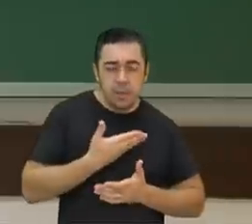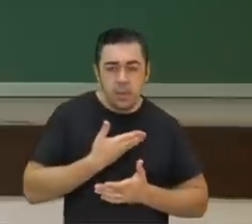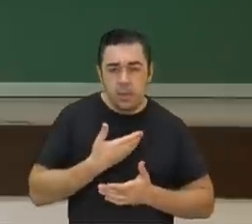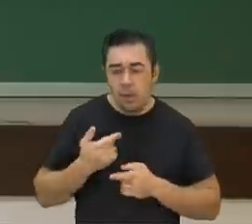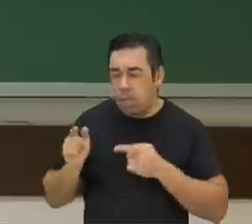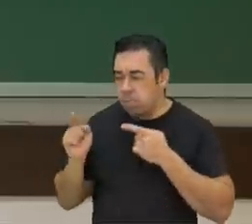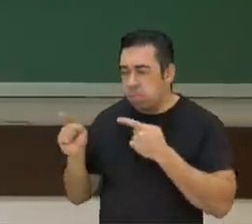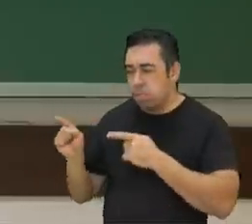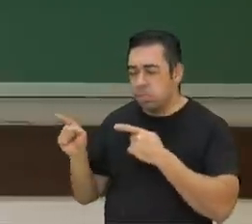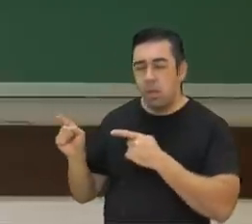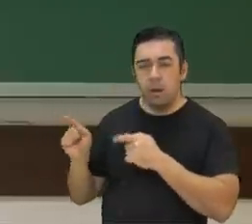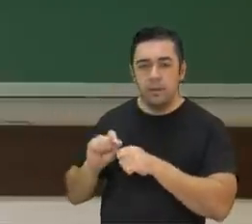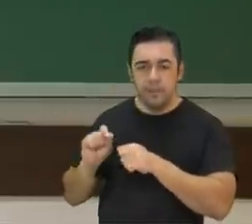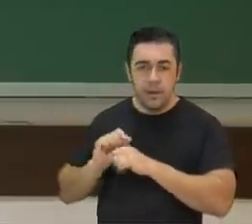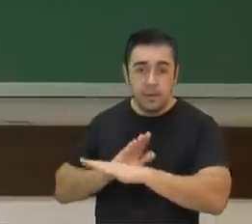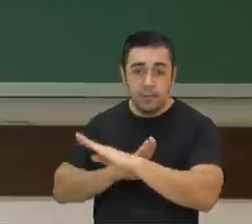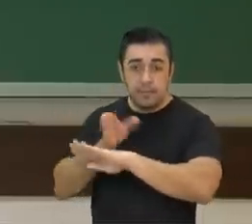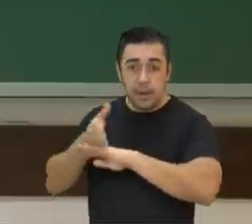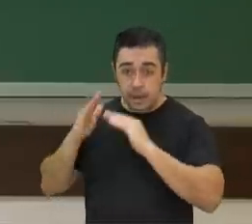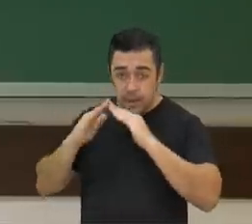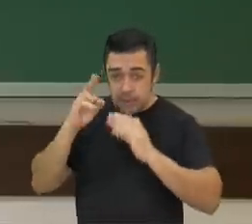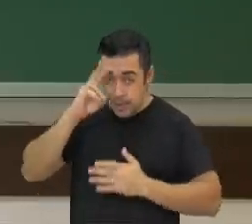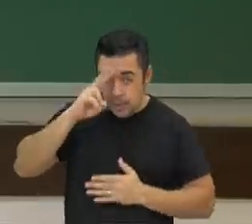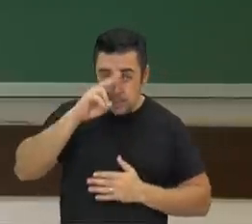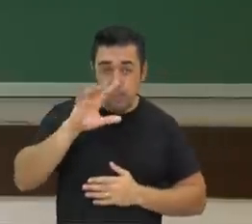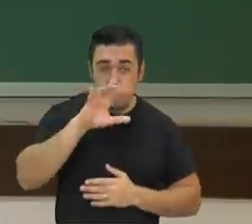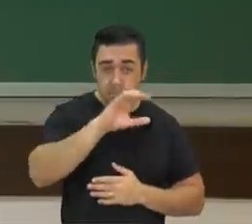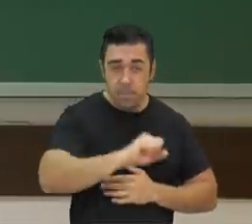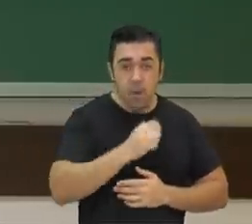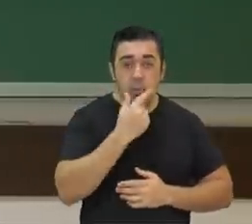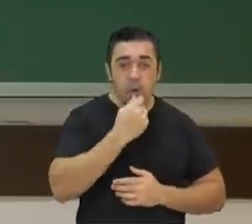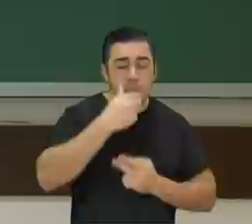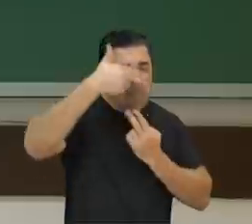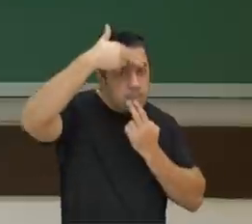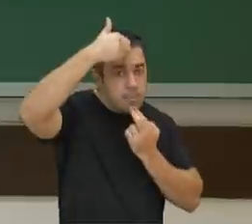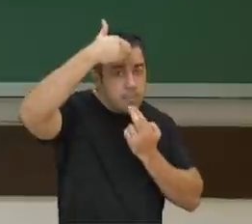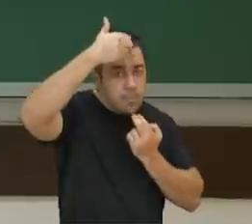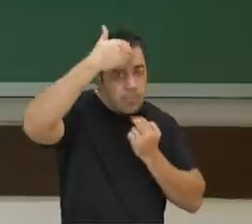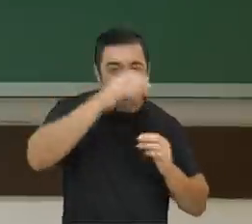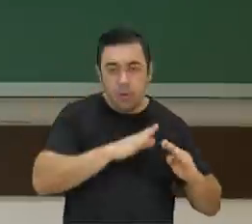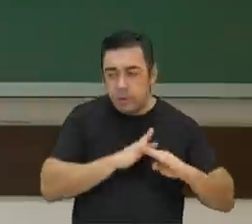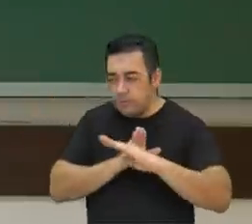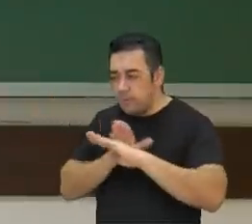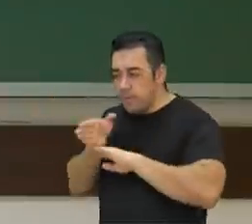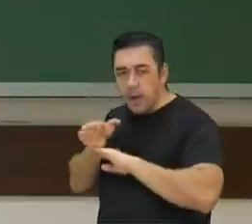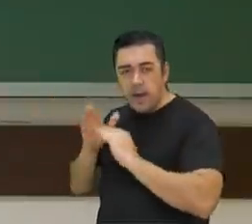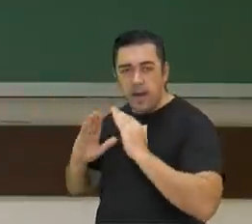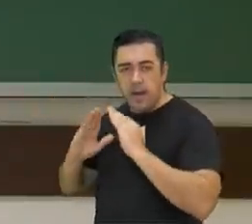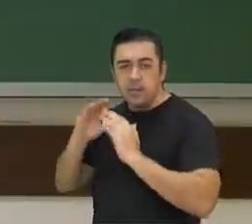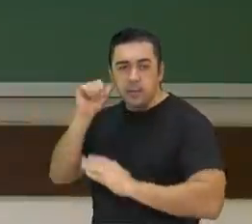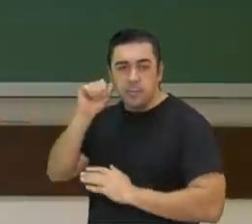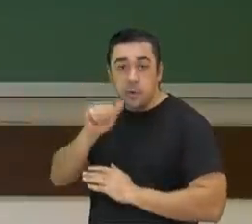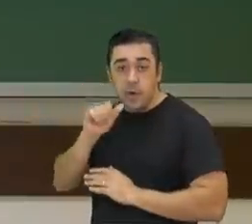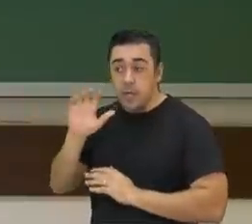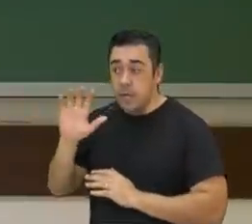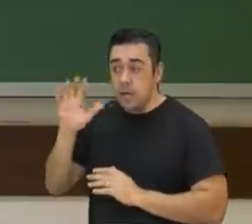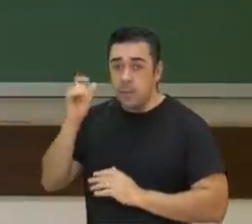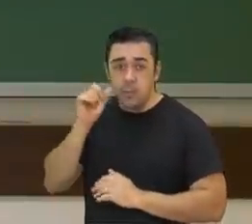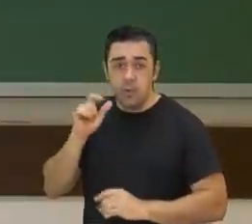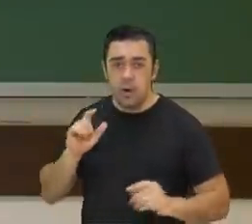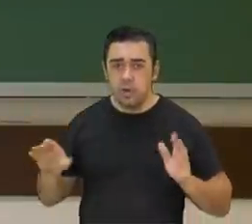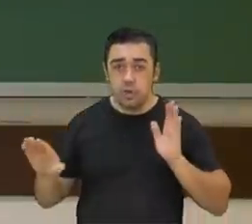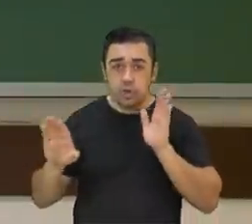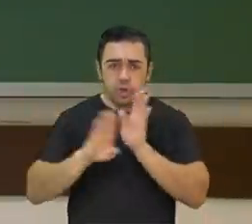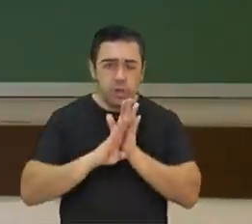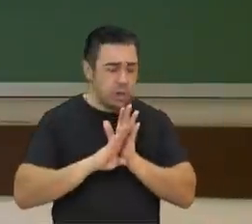uma travessura na casa dela. Lembram que eles pegam um bode, levam o bode para dentro da casa dela e, de repente, quando ela